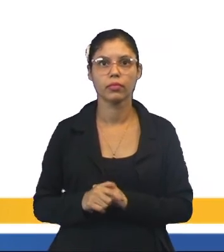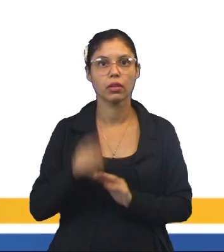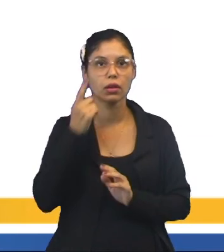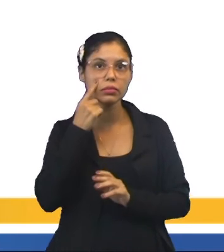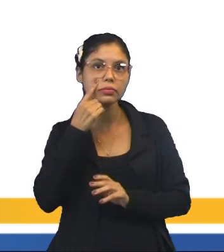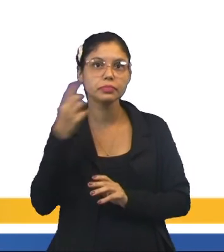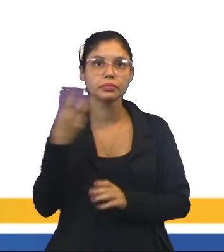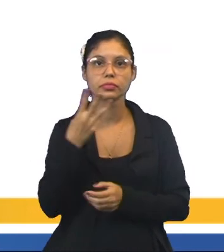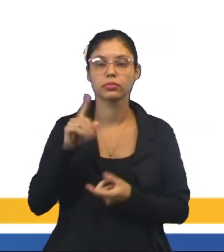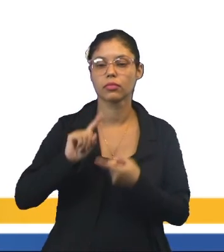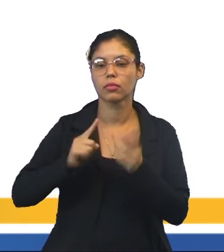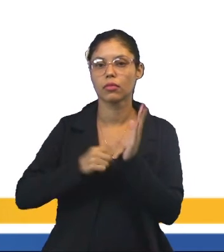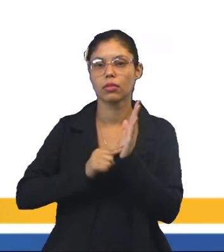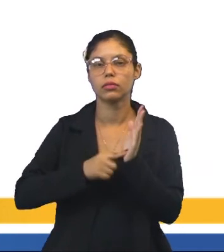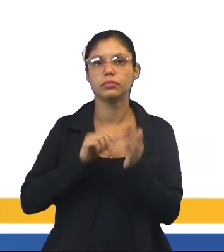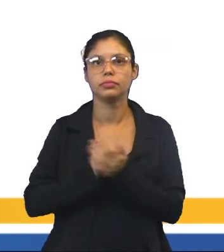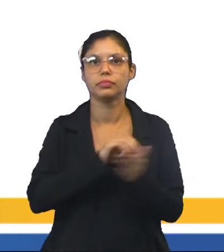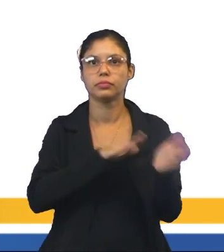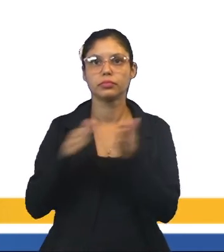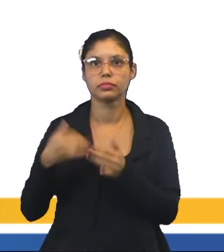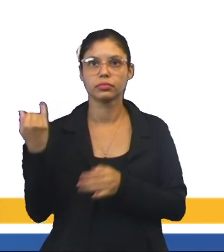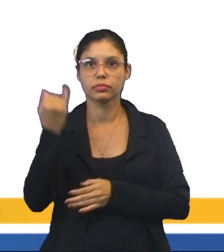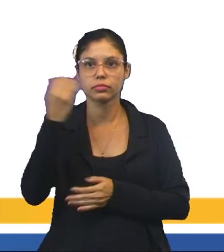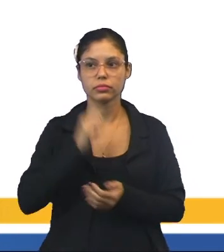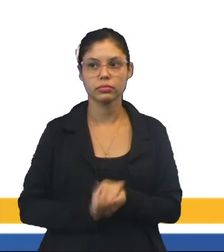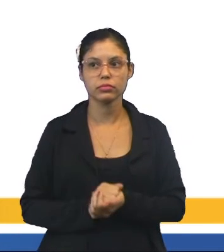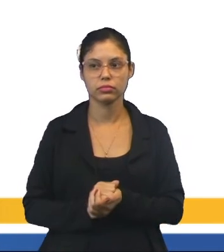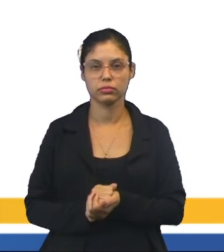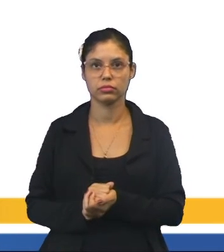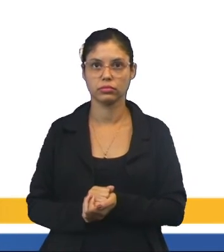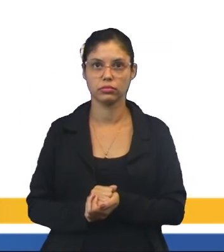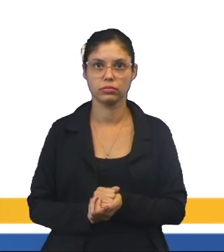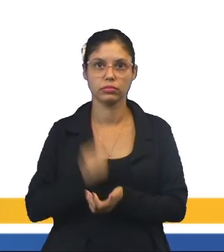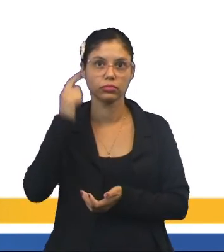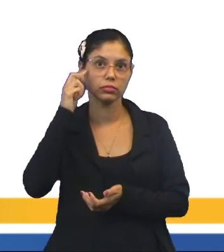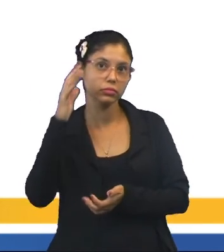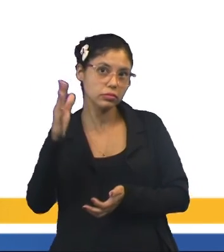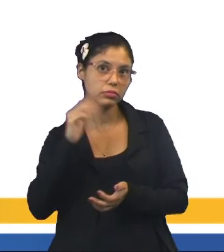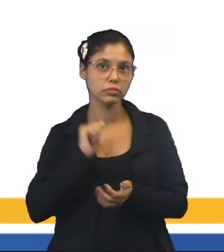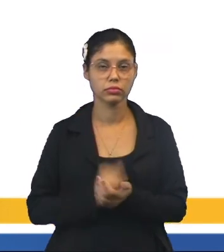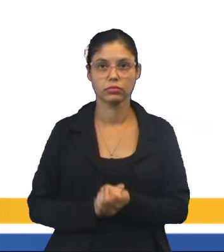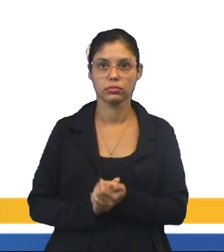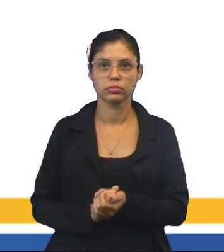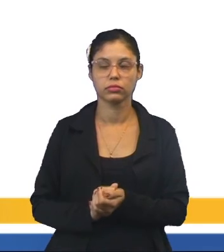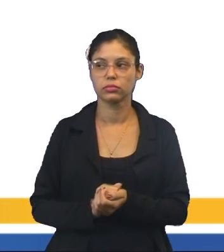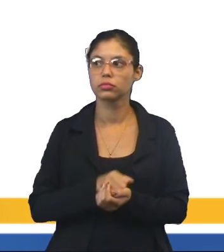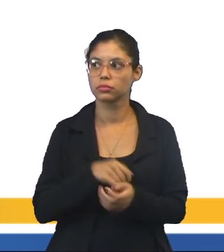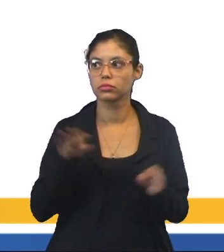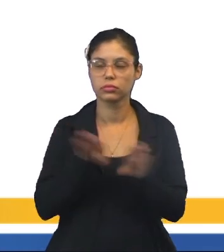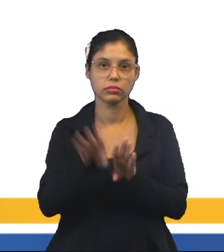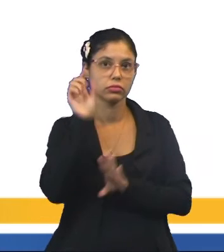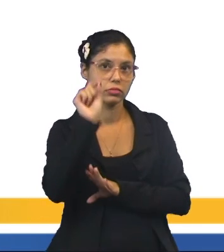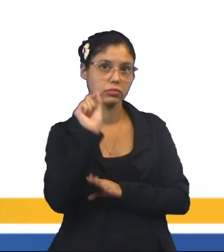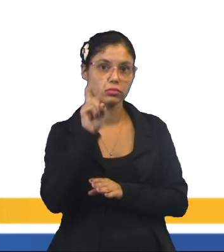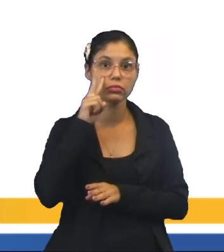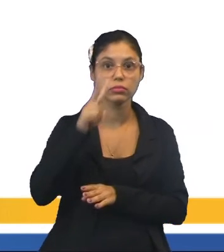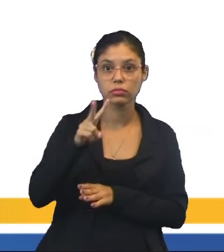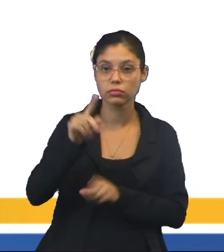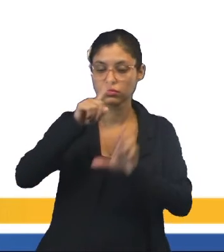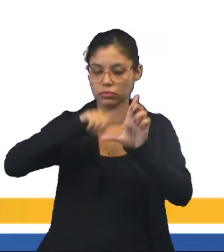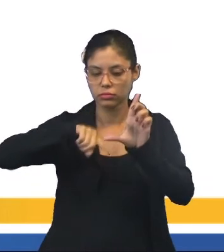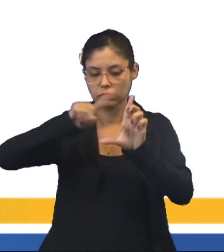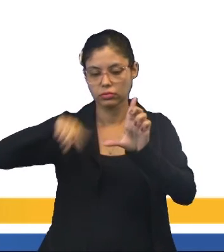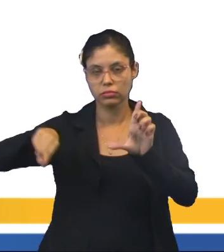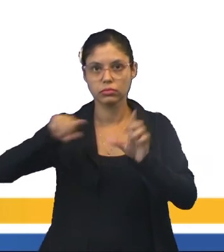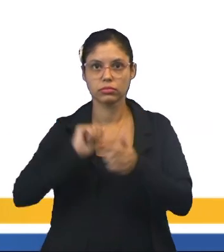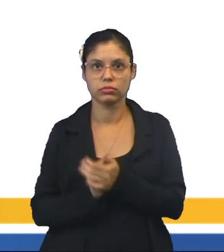E o terceiro ponto, a terceira parte da importância, é imaginar, tá? O que você vai ver no